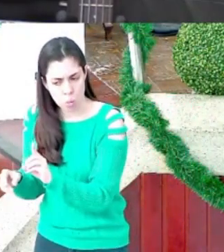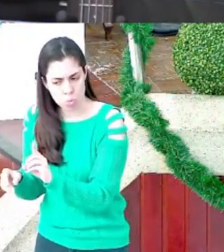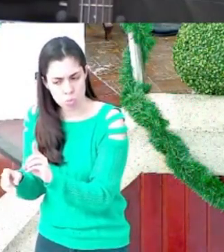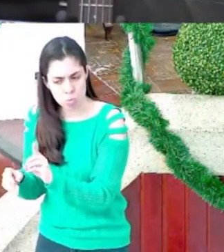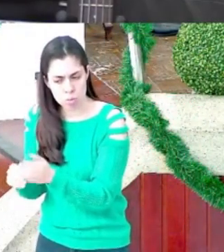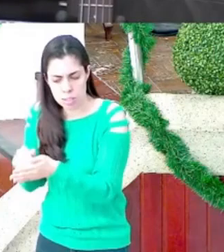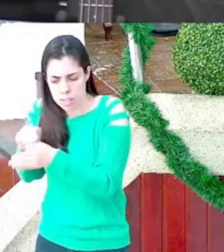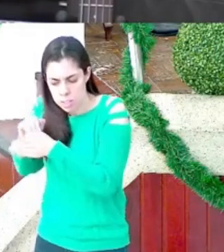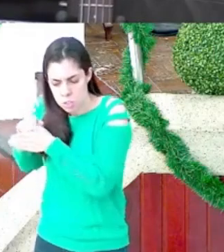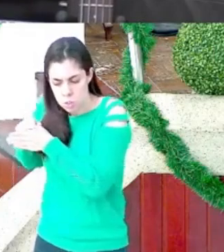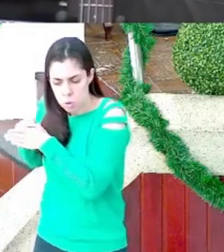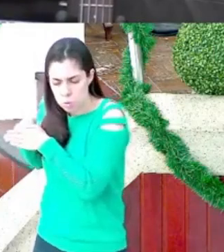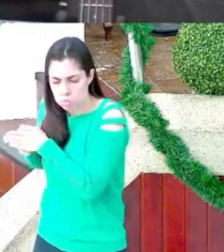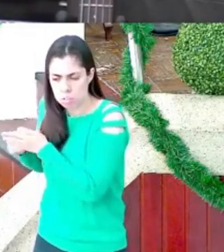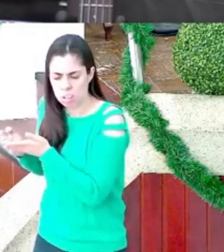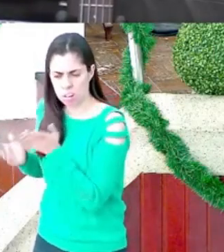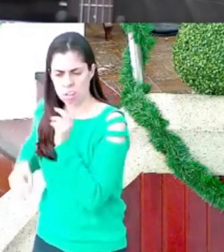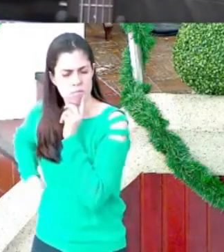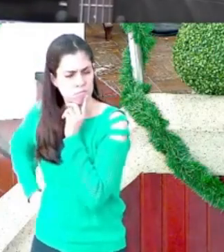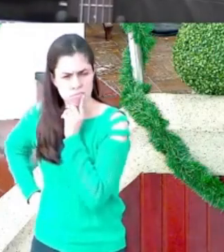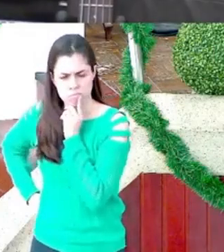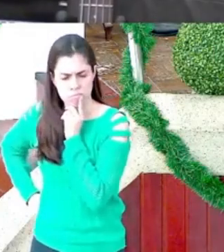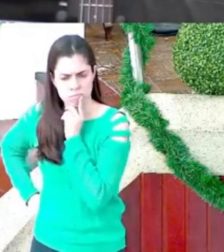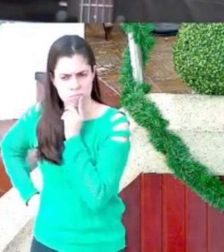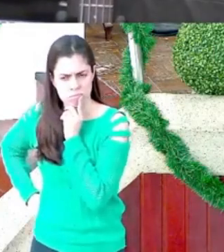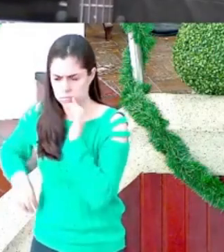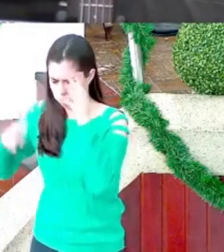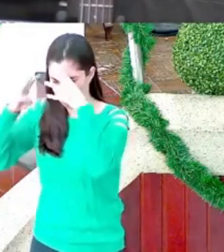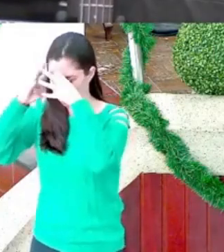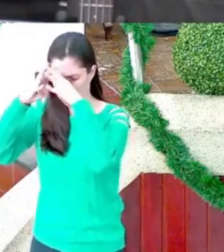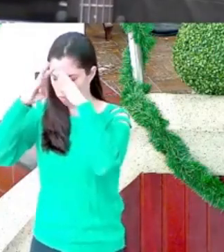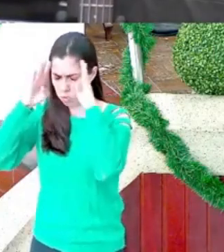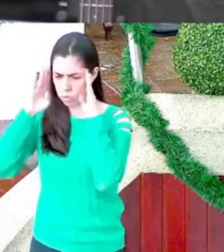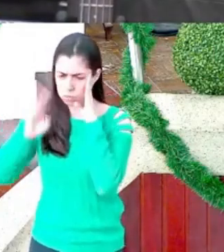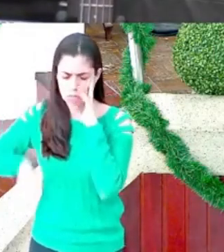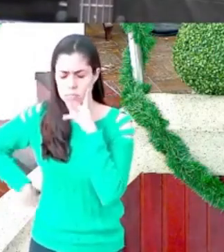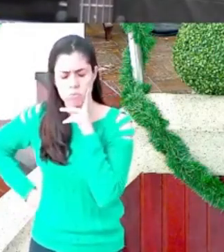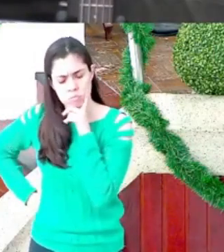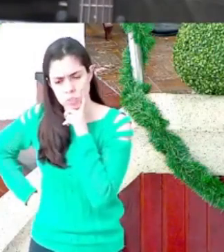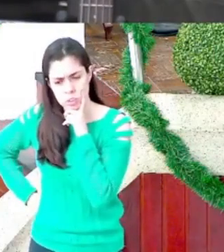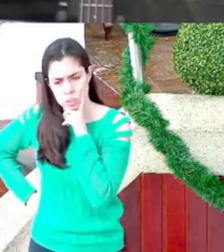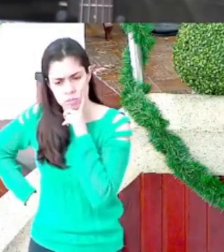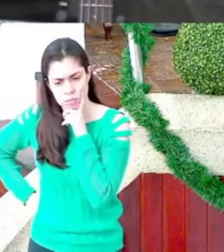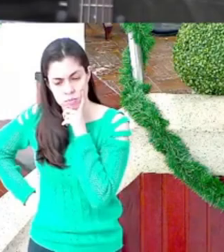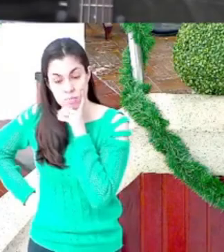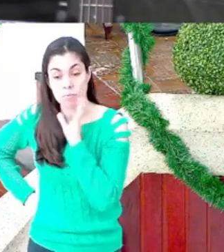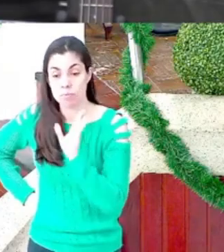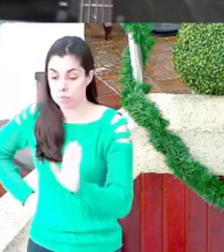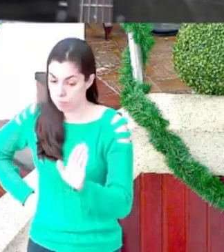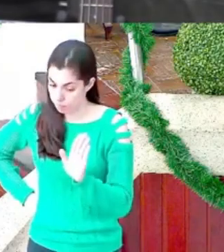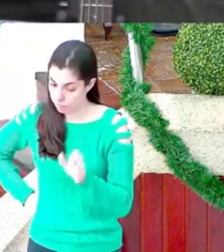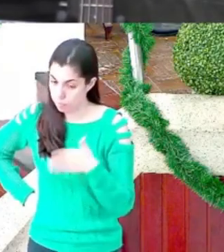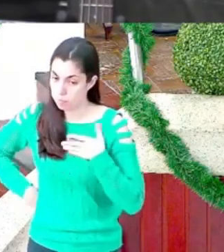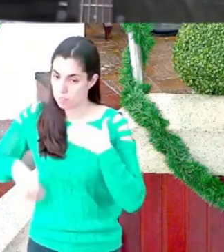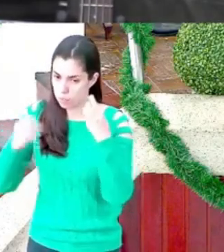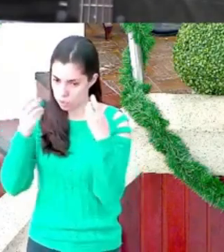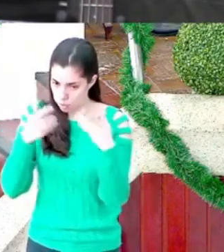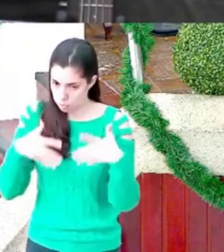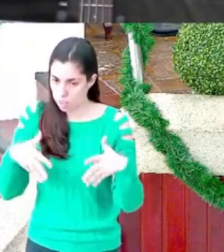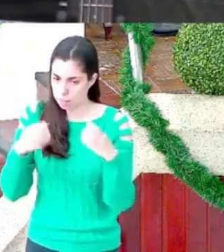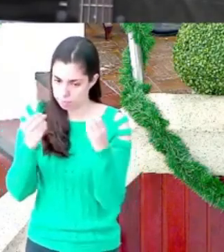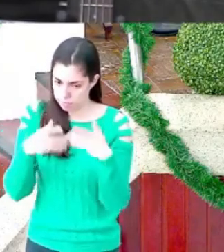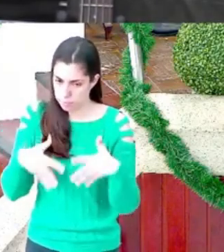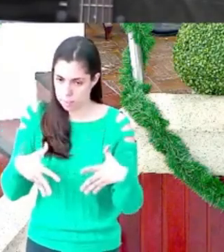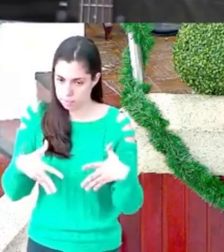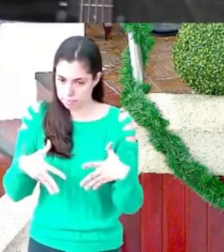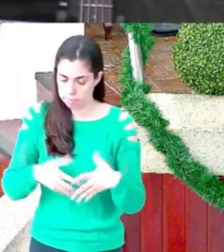capítulo 5, os versículos anteriores, vocês vão ler que bem-aventurados são aqueles perseguidos por causa da justiça.